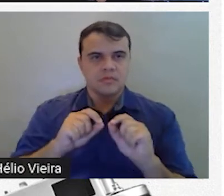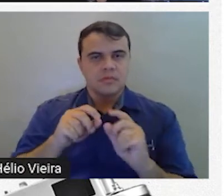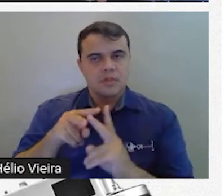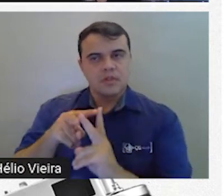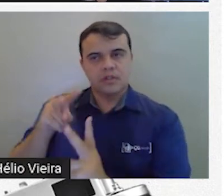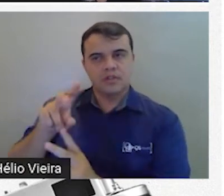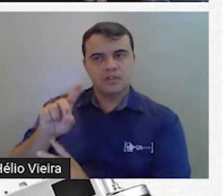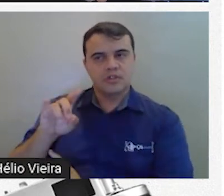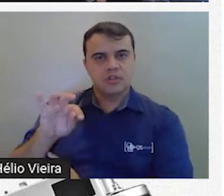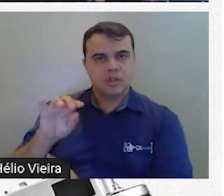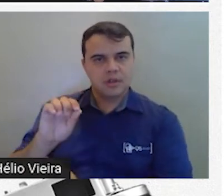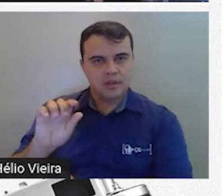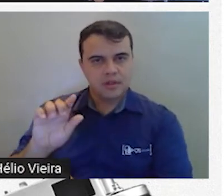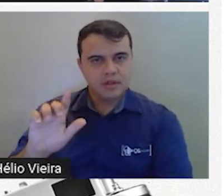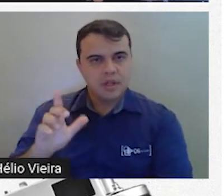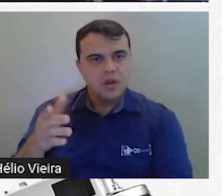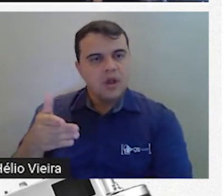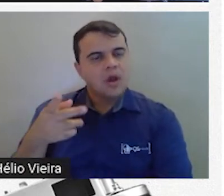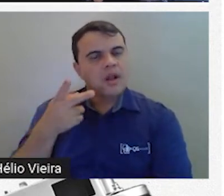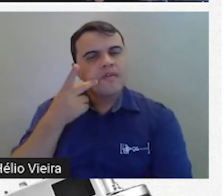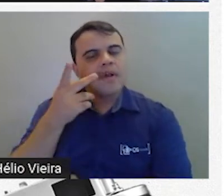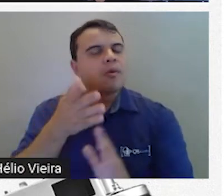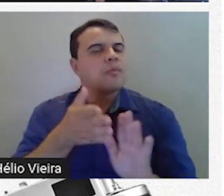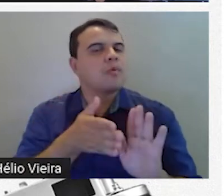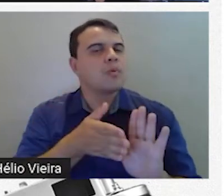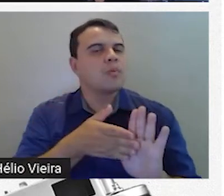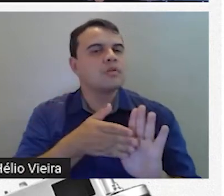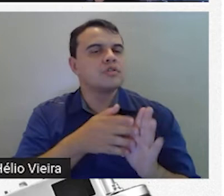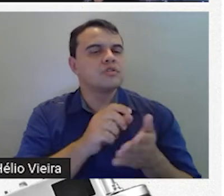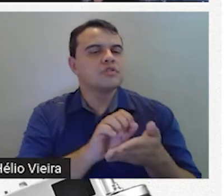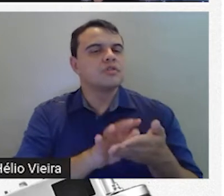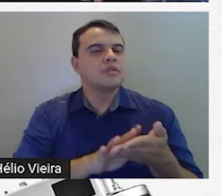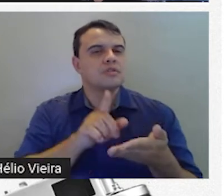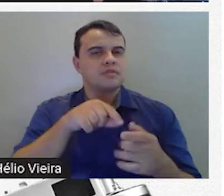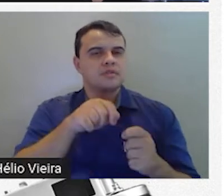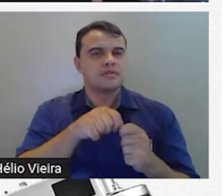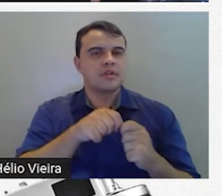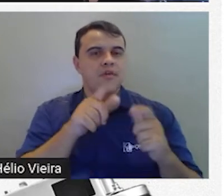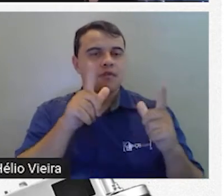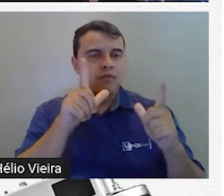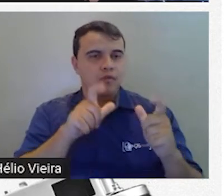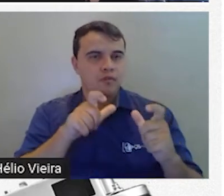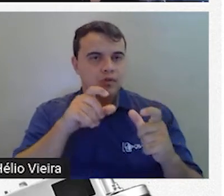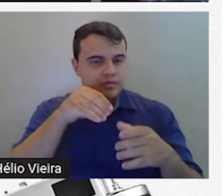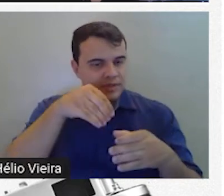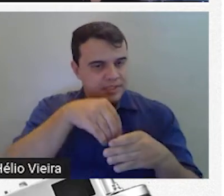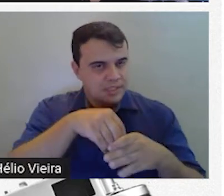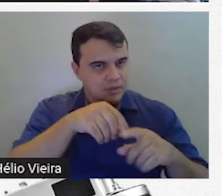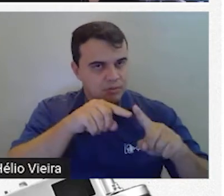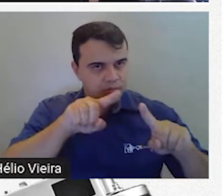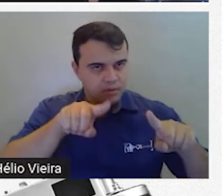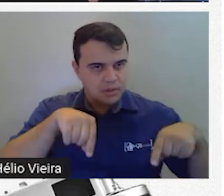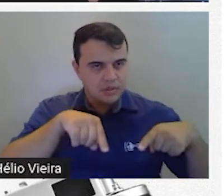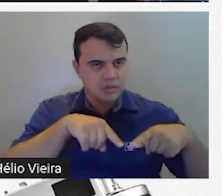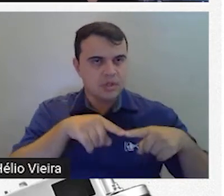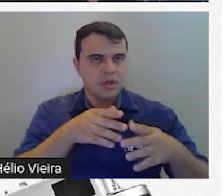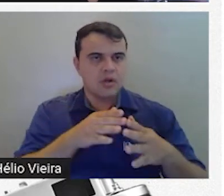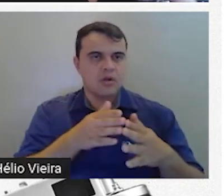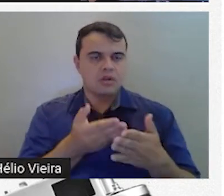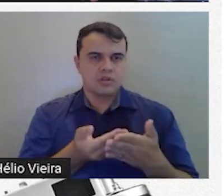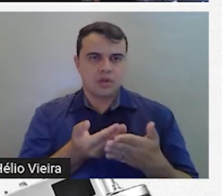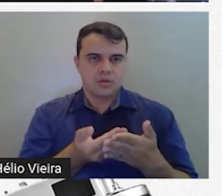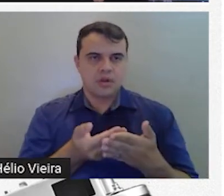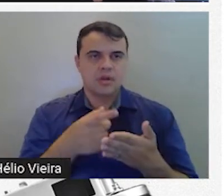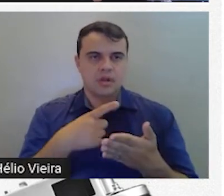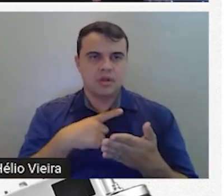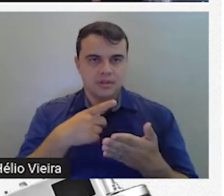digital, a gente traz uma proposta de atividade para fazer fotos na sala de aula. Quando eu falo sala de aula,